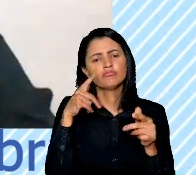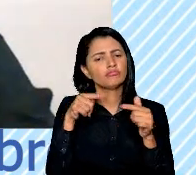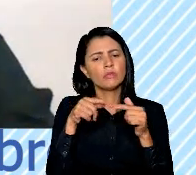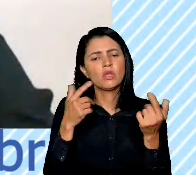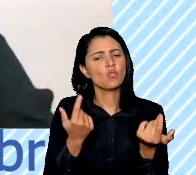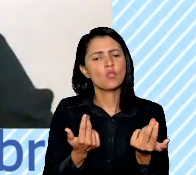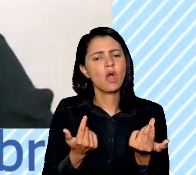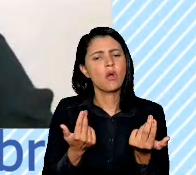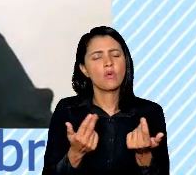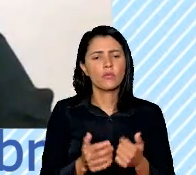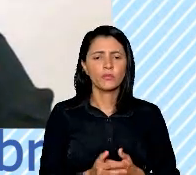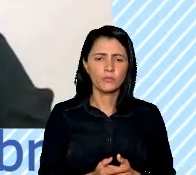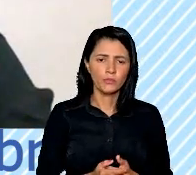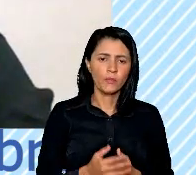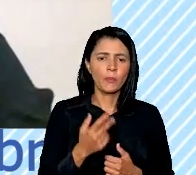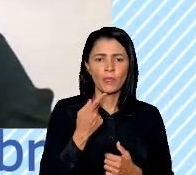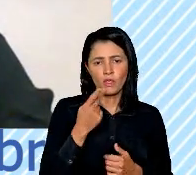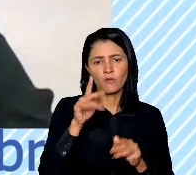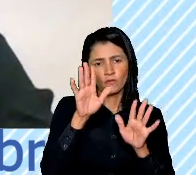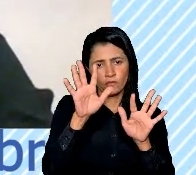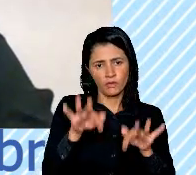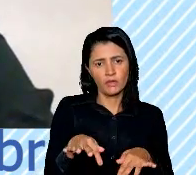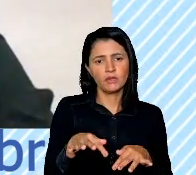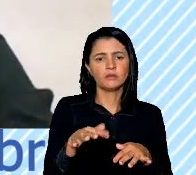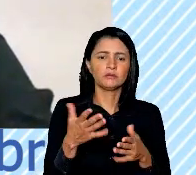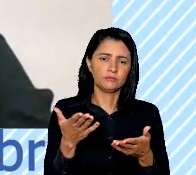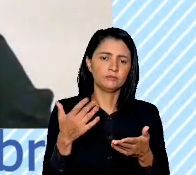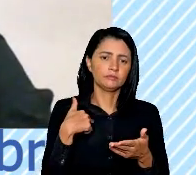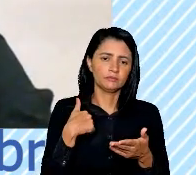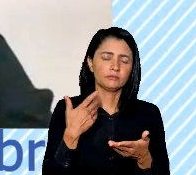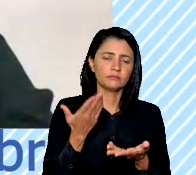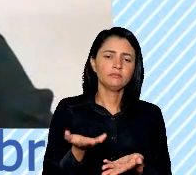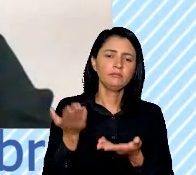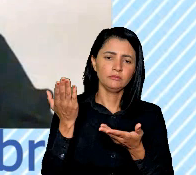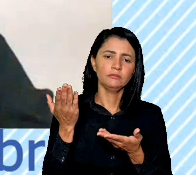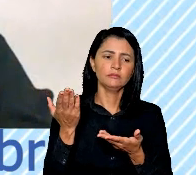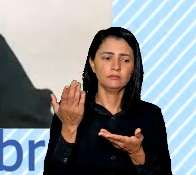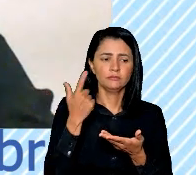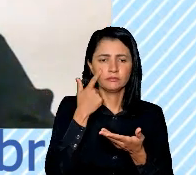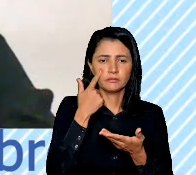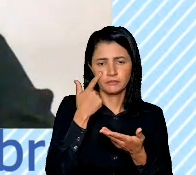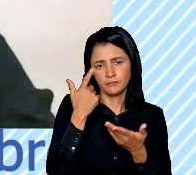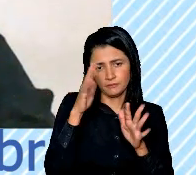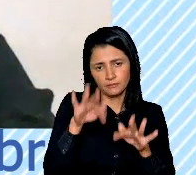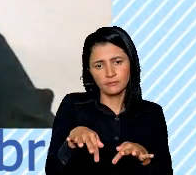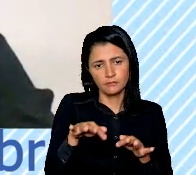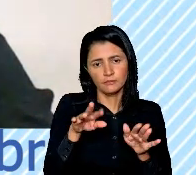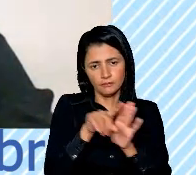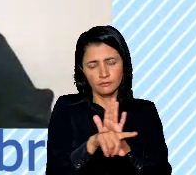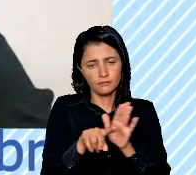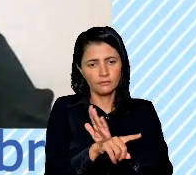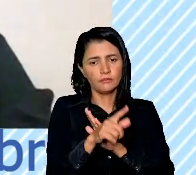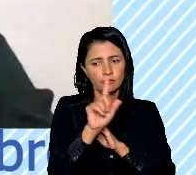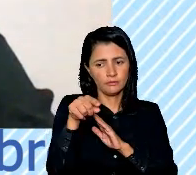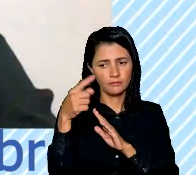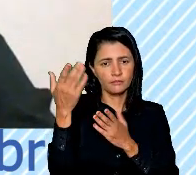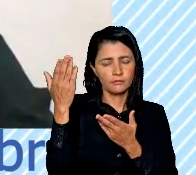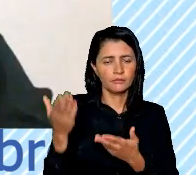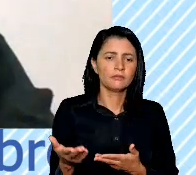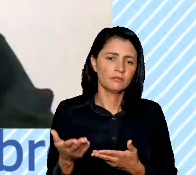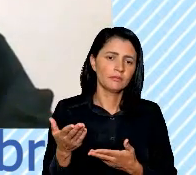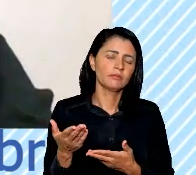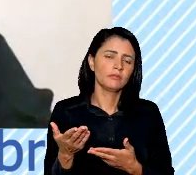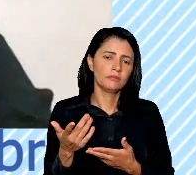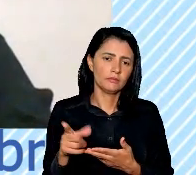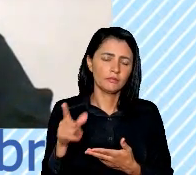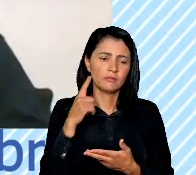né? Eu vou, então, finalizar para depois passar a minha observação em relação a essas perguntas, para depois passar a palavra,